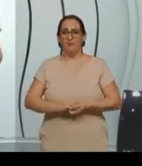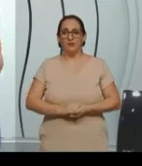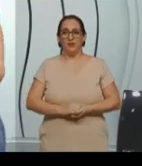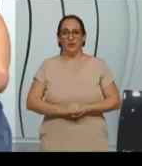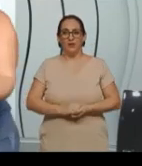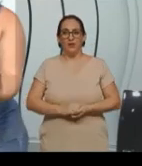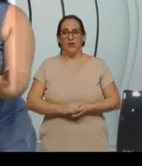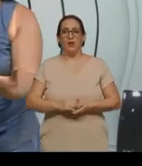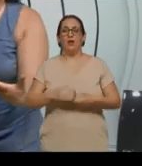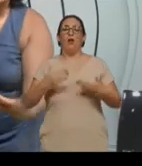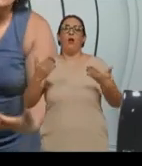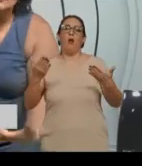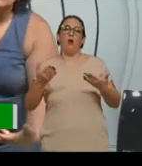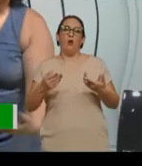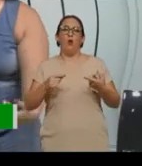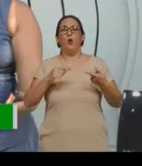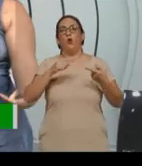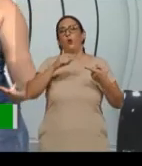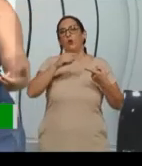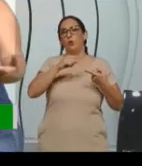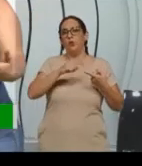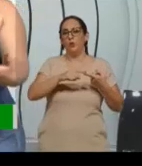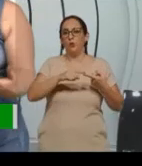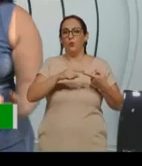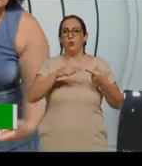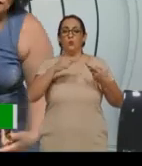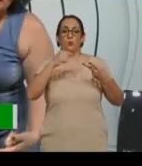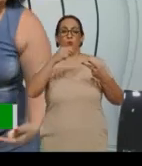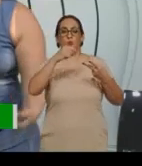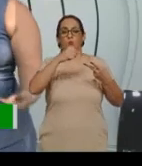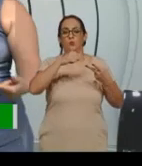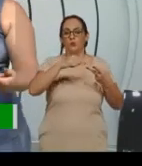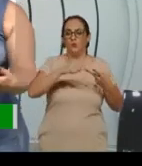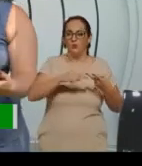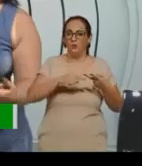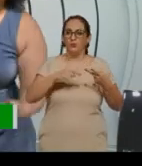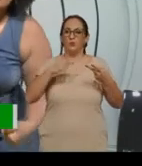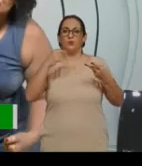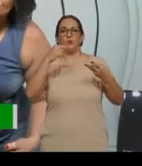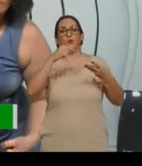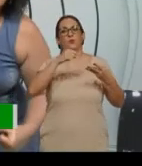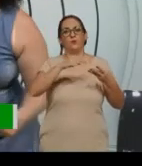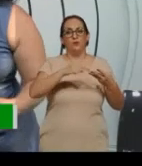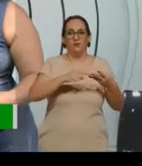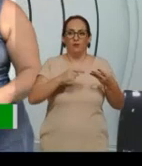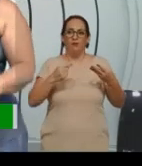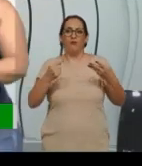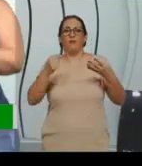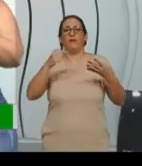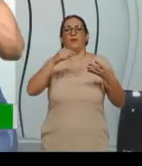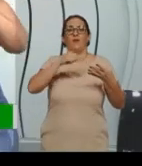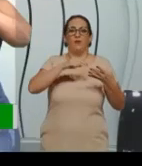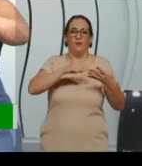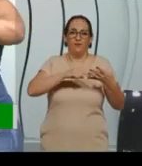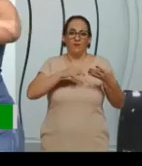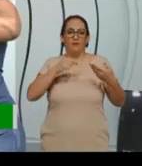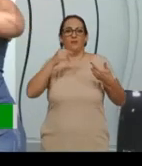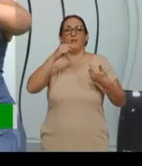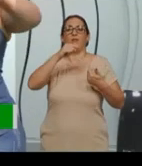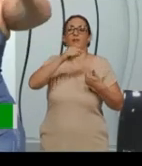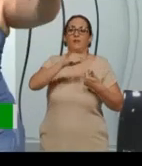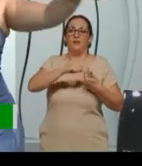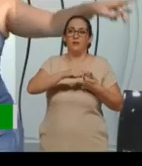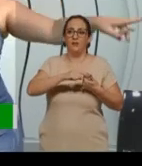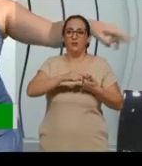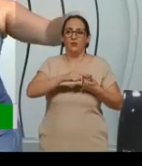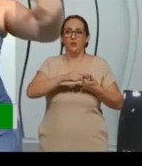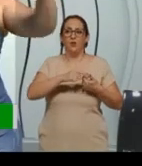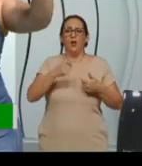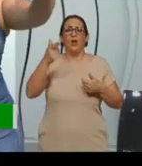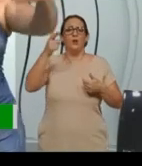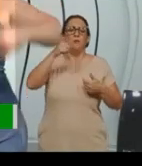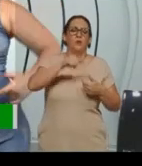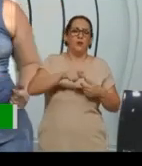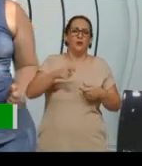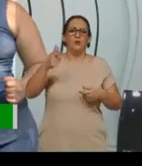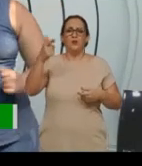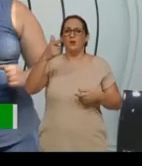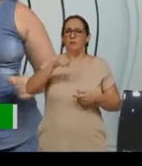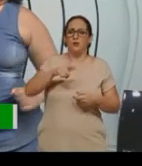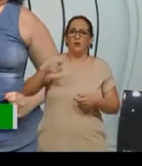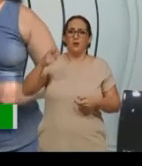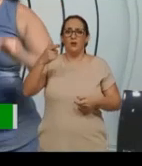Fazer 2 com mais 2, com mais 2, com mais 2, com mais 2, com mais 2, repetindo